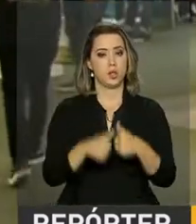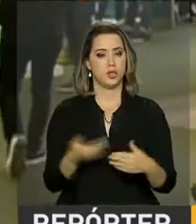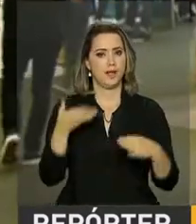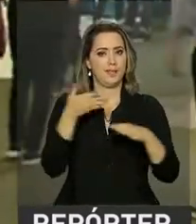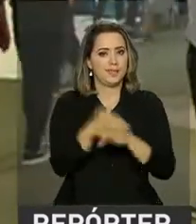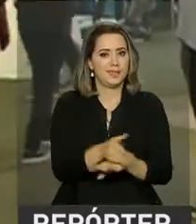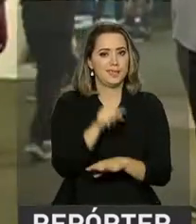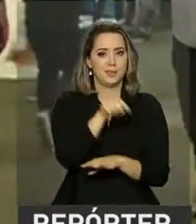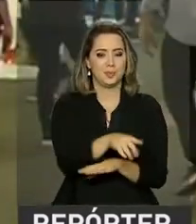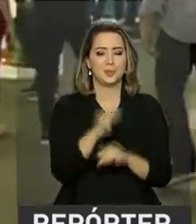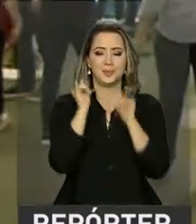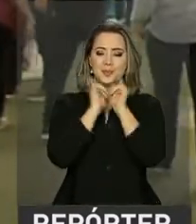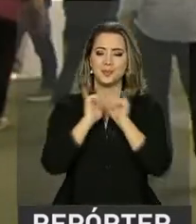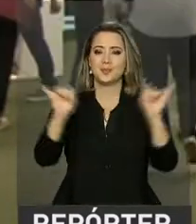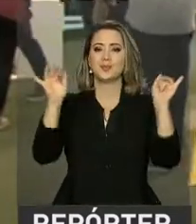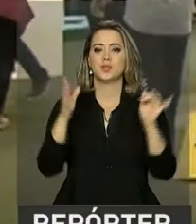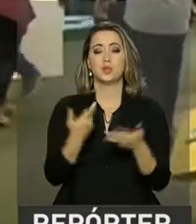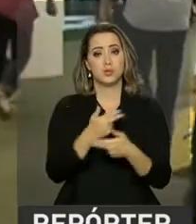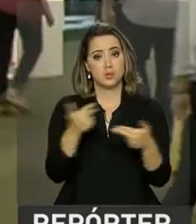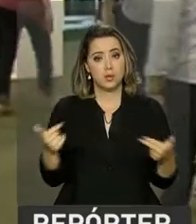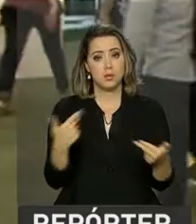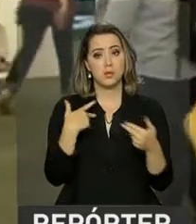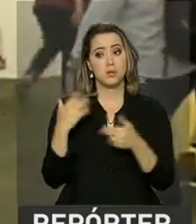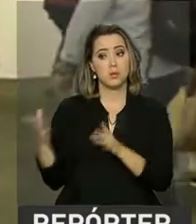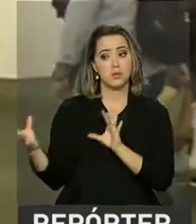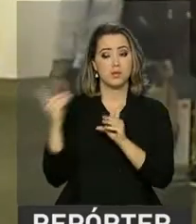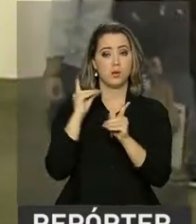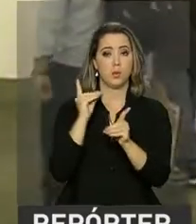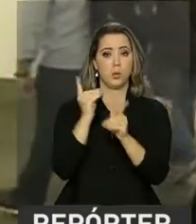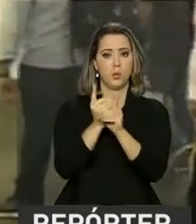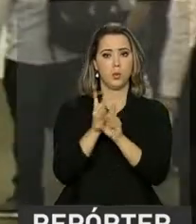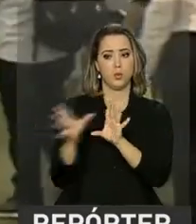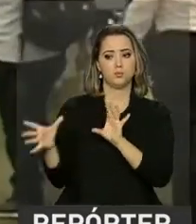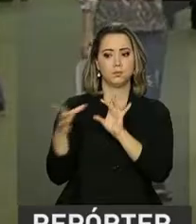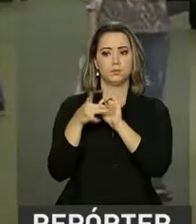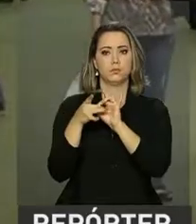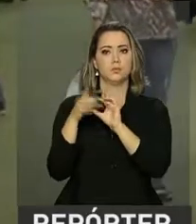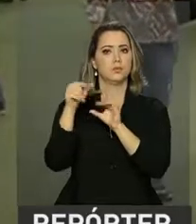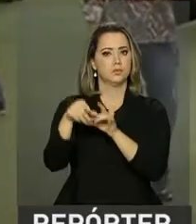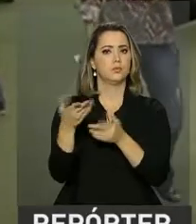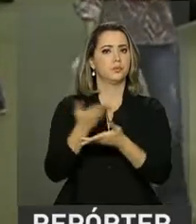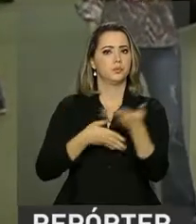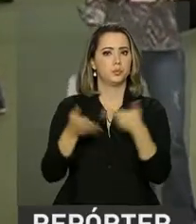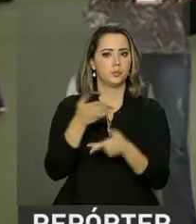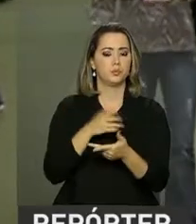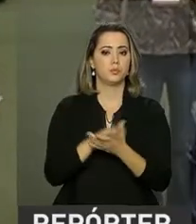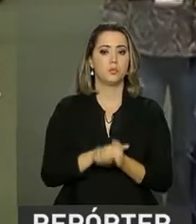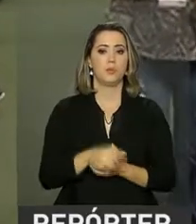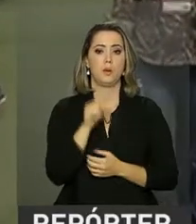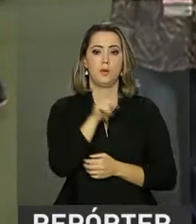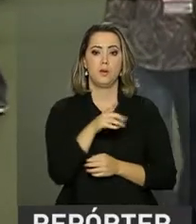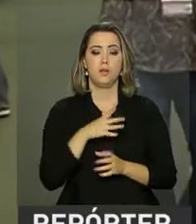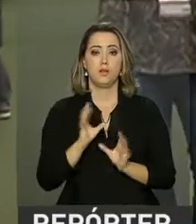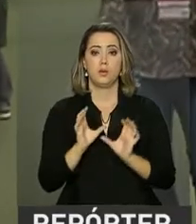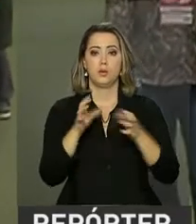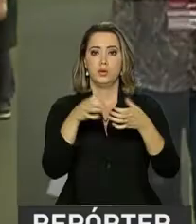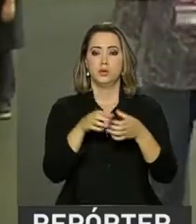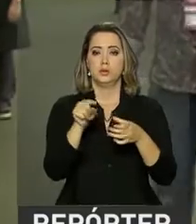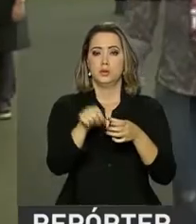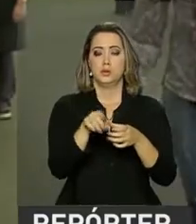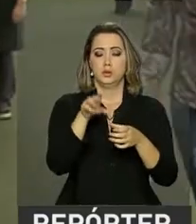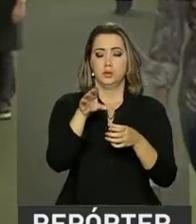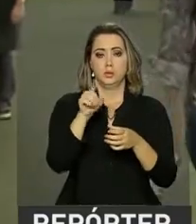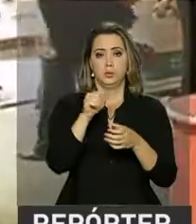aqui para divulgar produtos, encontrar parceiros e fechar negócios. A Secretaria Especial de Agricultura Familiar e do